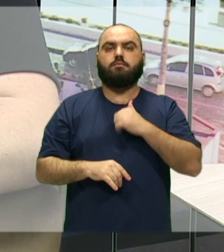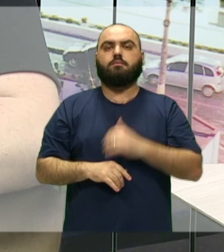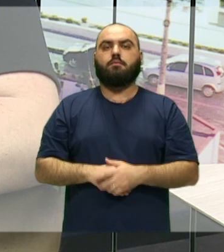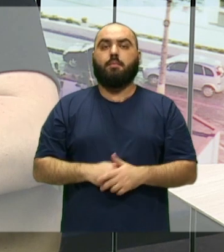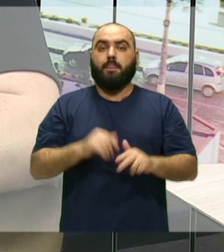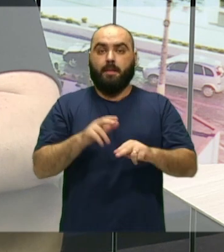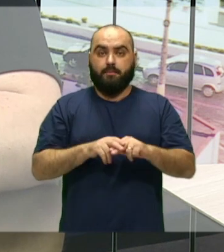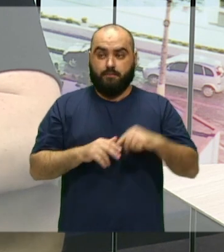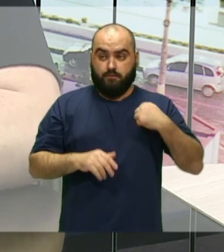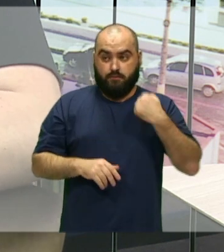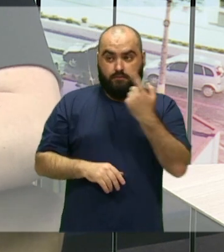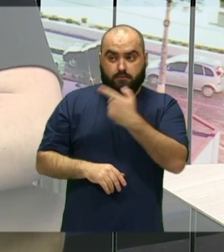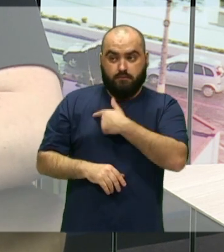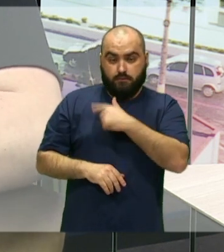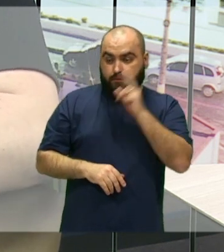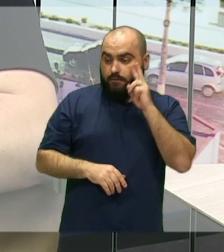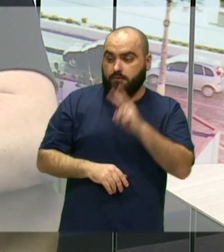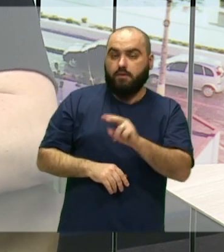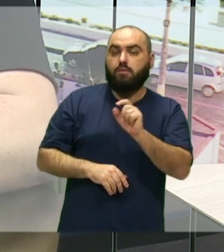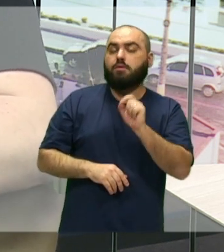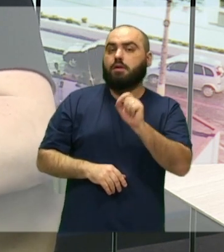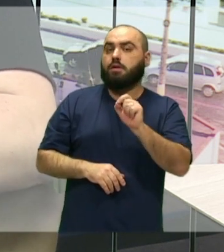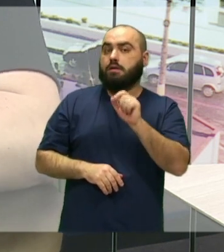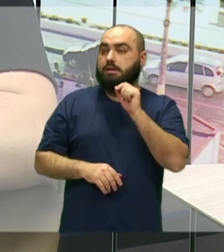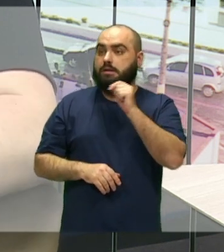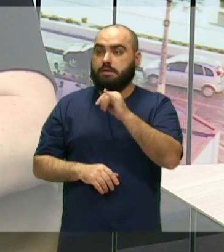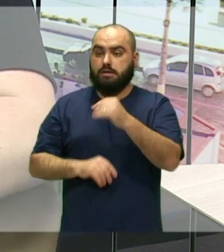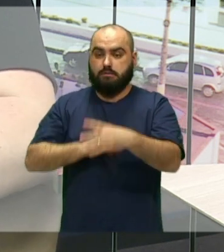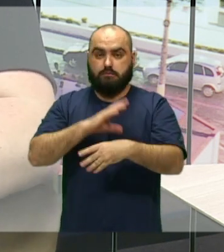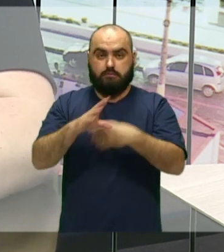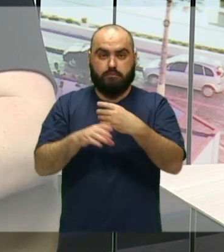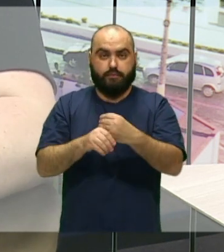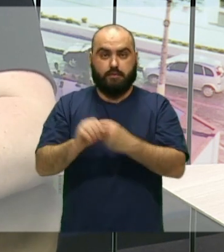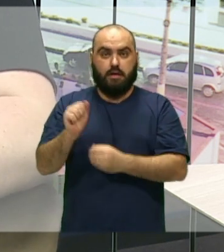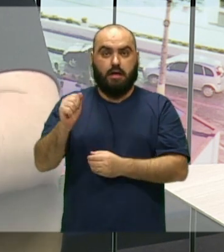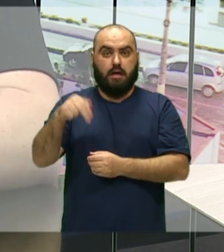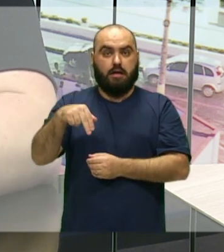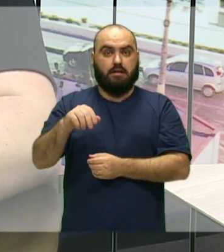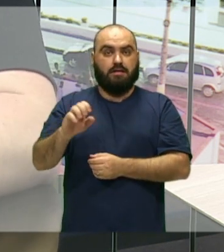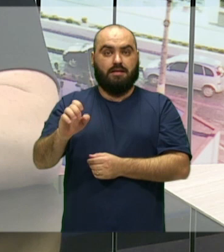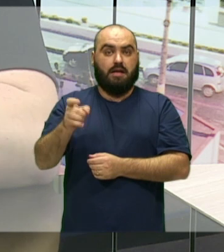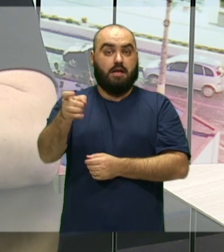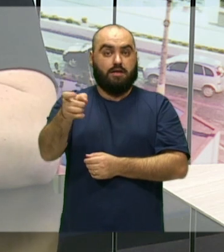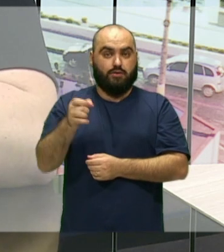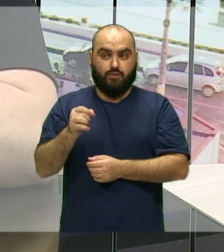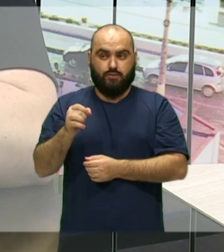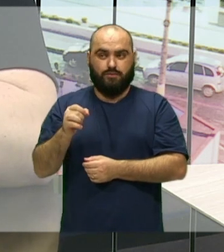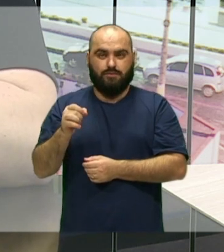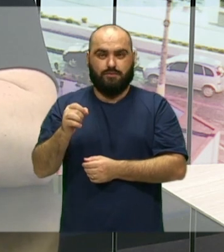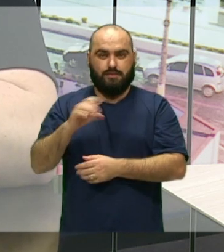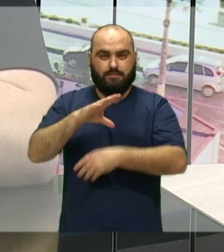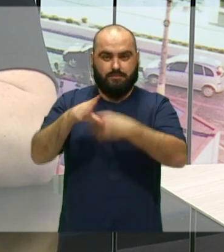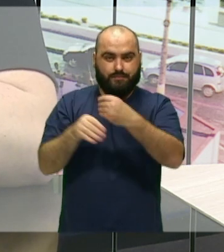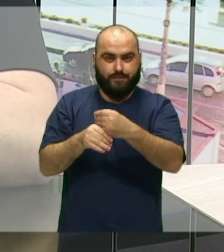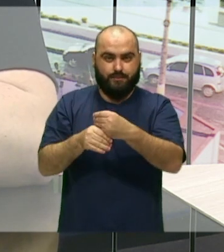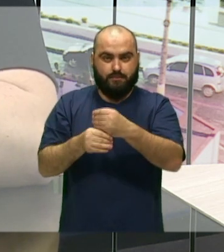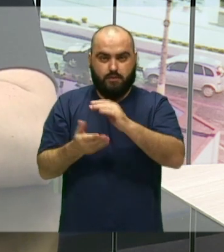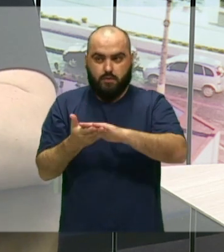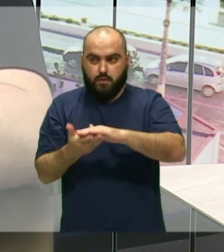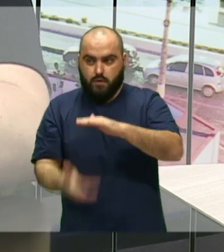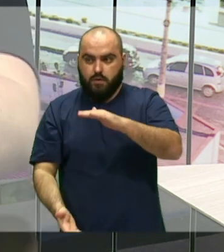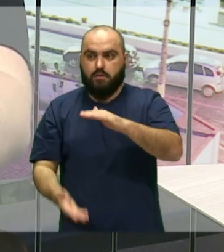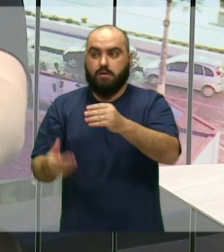verifica é se o anexo que a pessoa que que a empresa proponente eh mandou